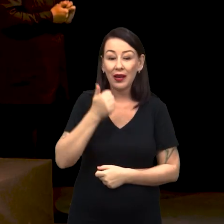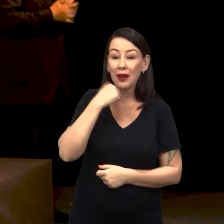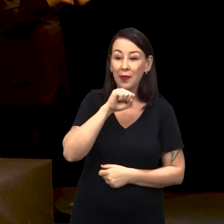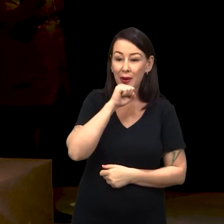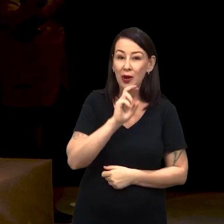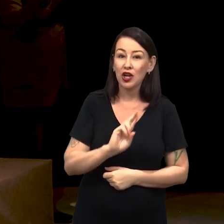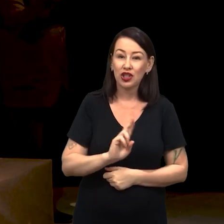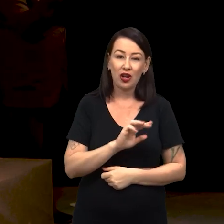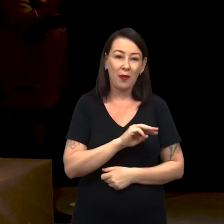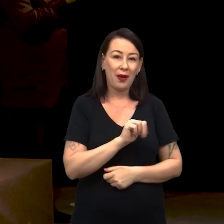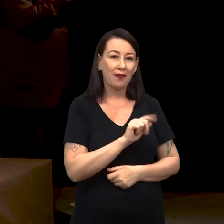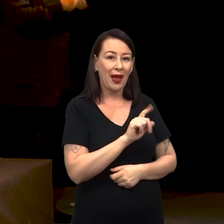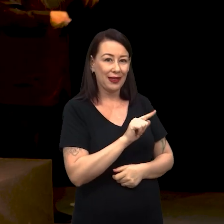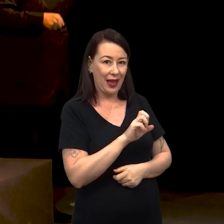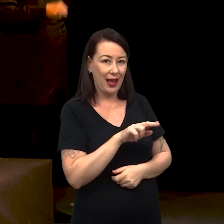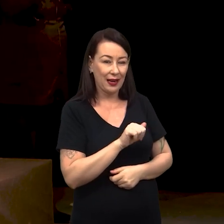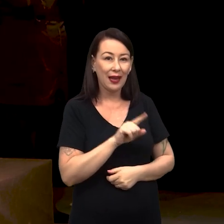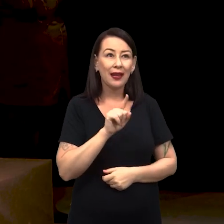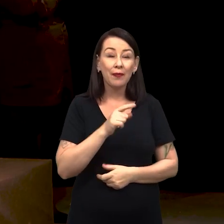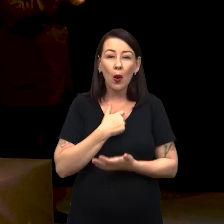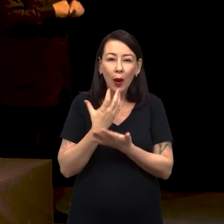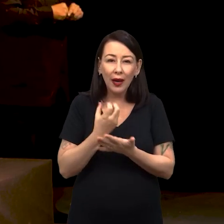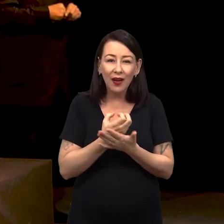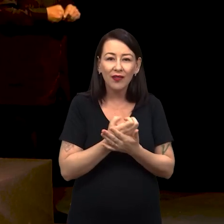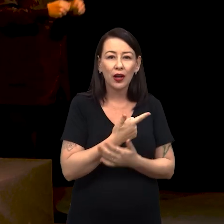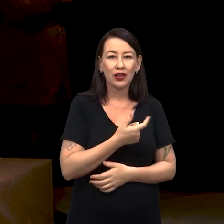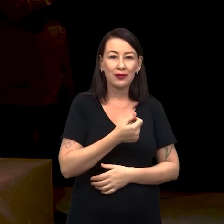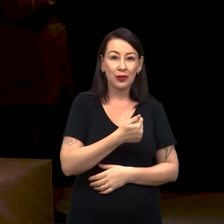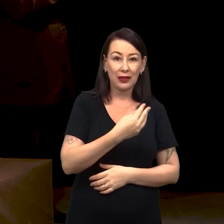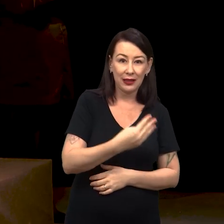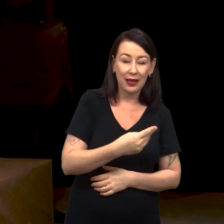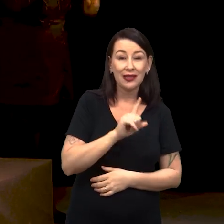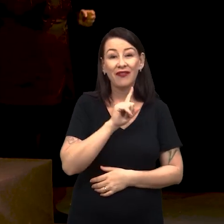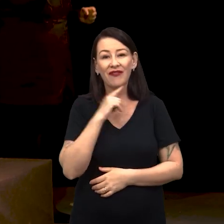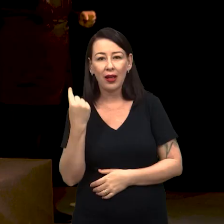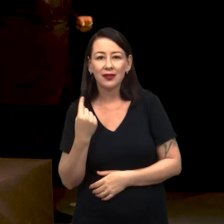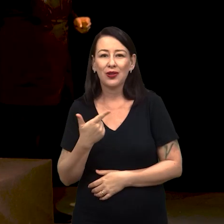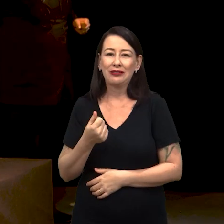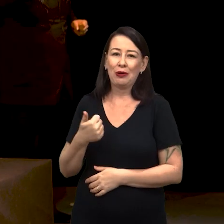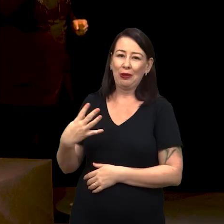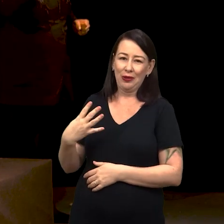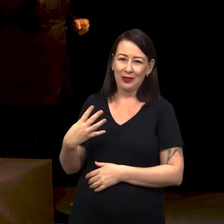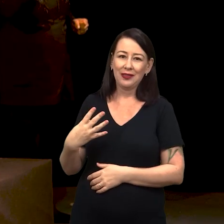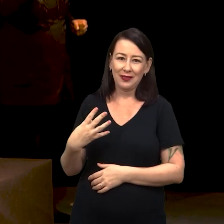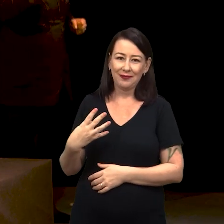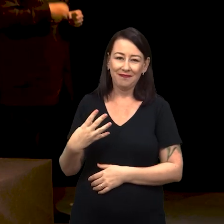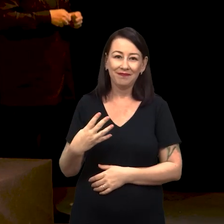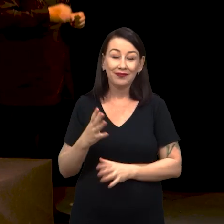maravilha. Dona Madalena, eu registrei essas cantigas em 2013 e ela faleceu em